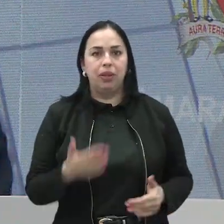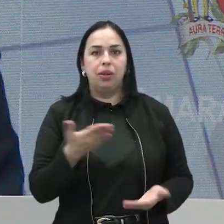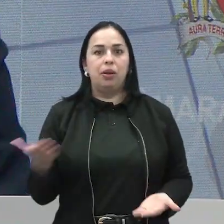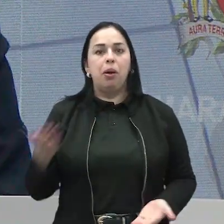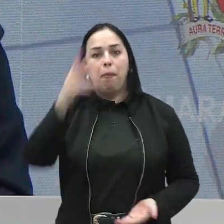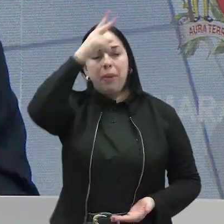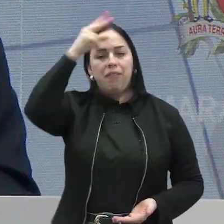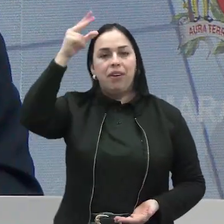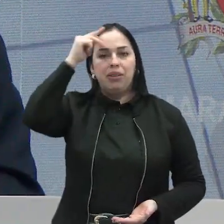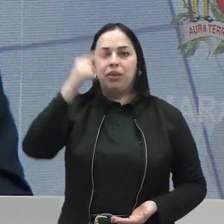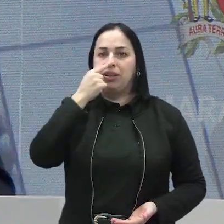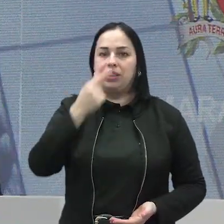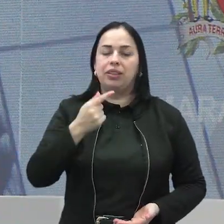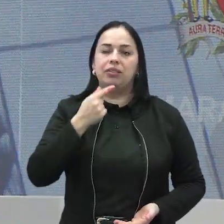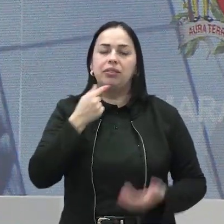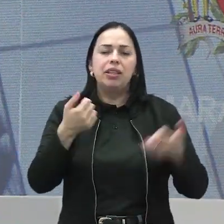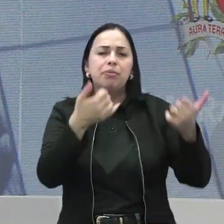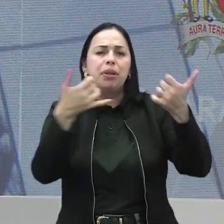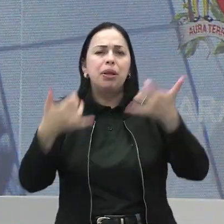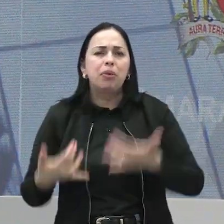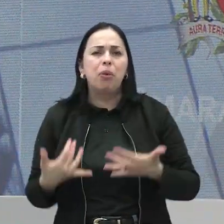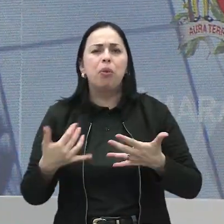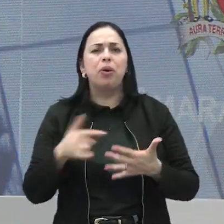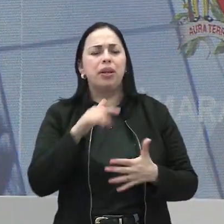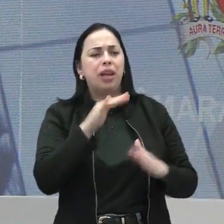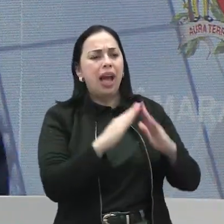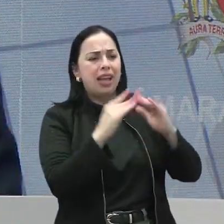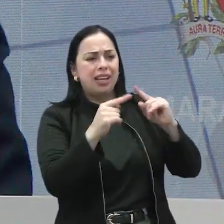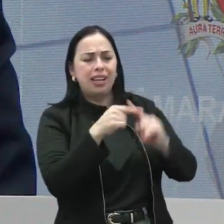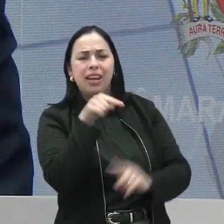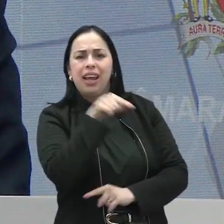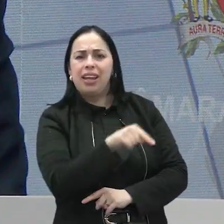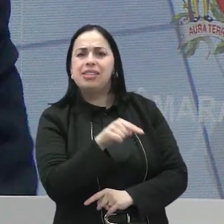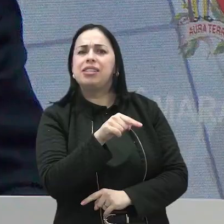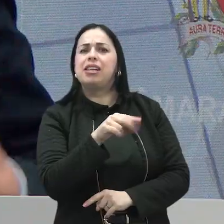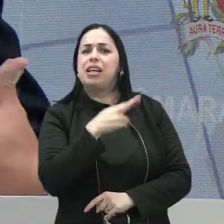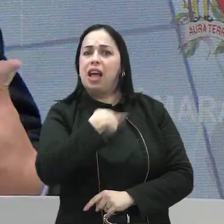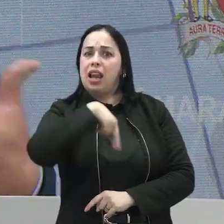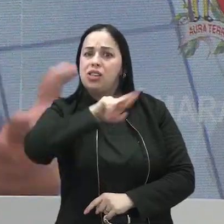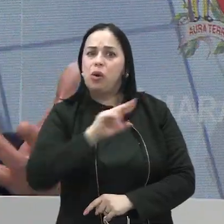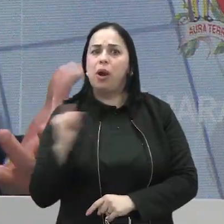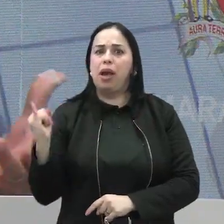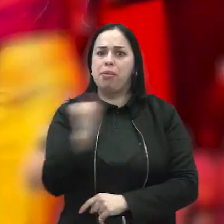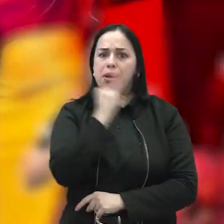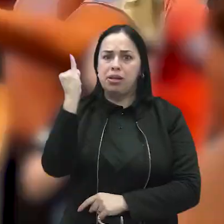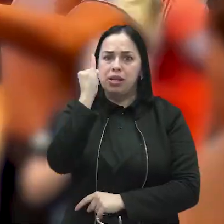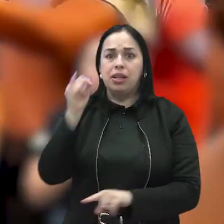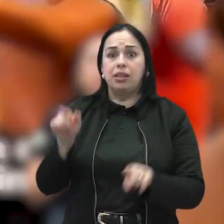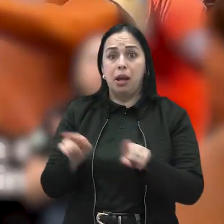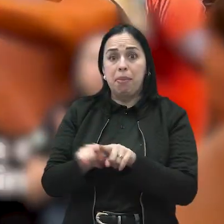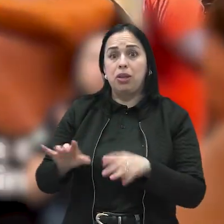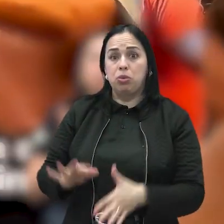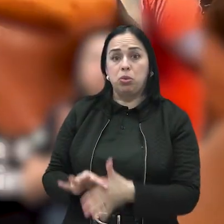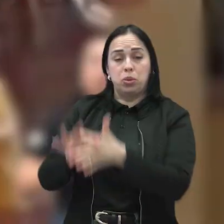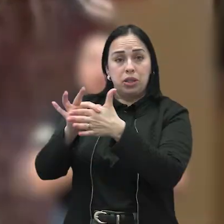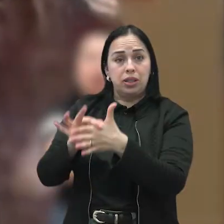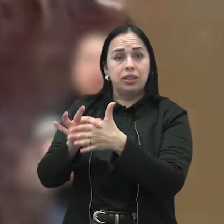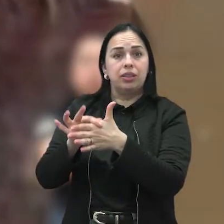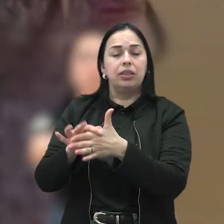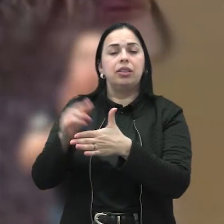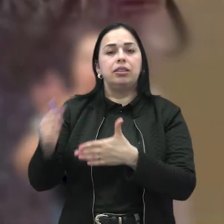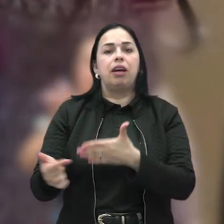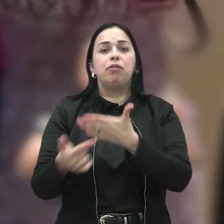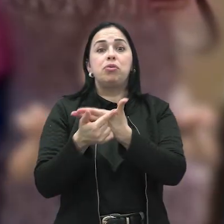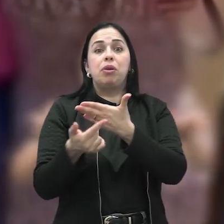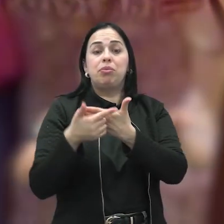Anderson Farias ressaltou a importância do trabalho das instituições religiosas e de suas lideranças, também